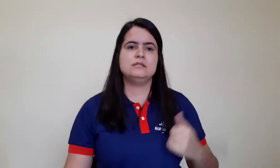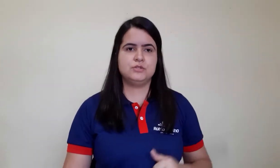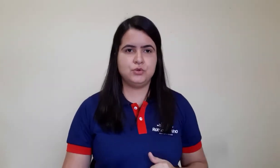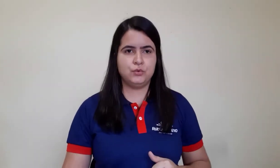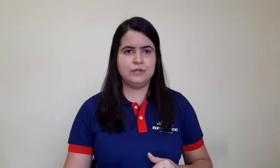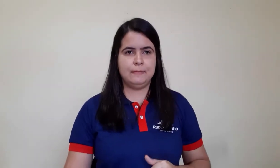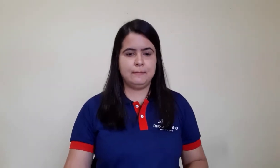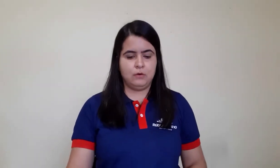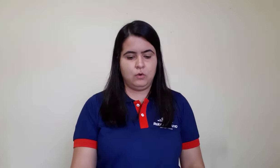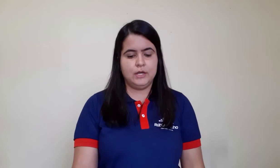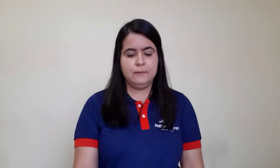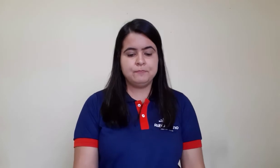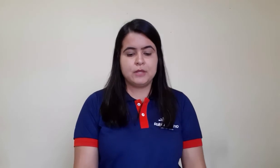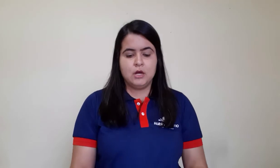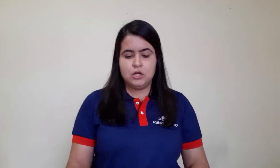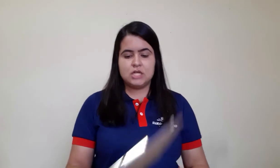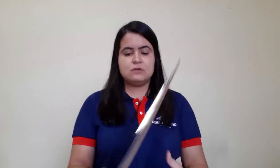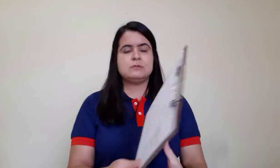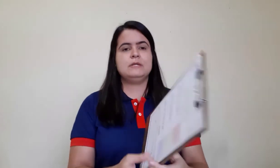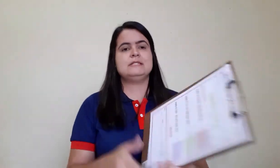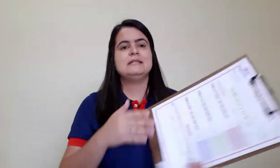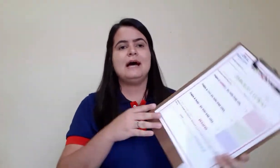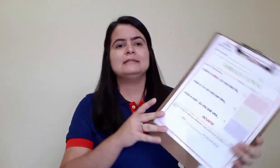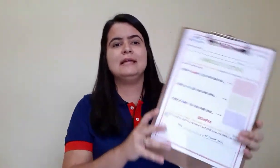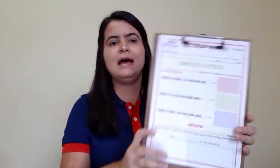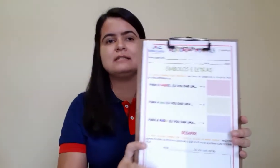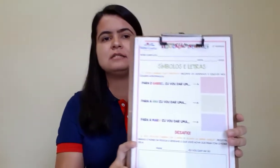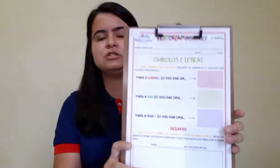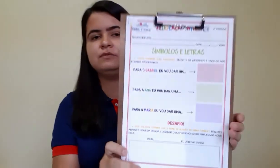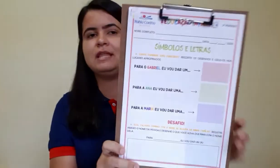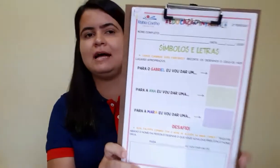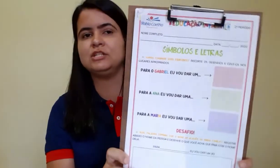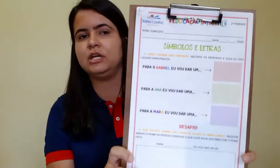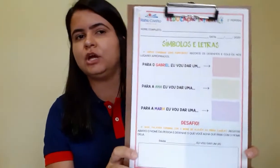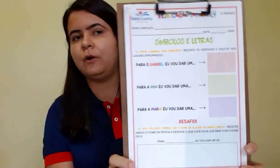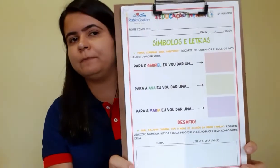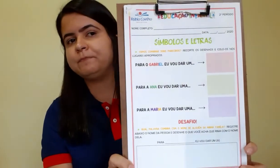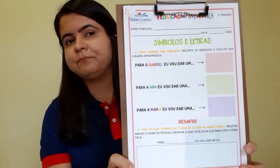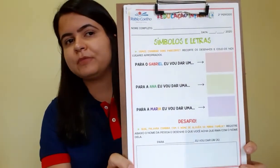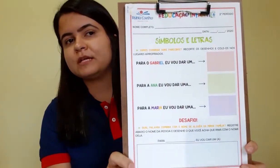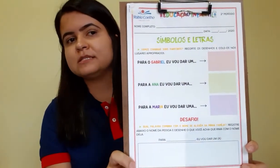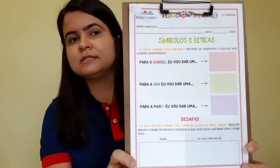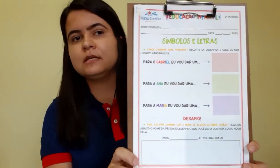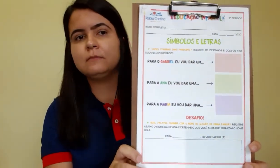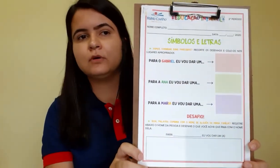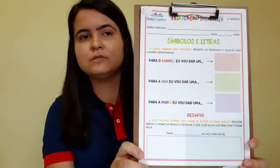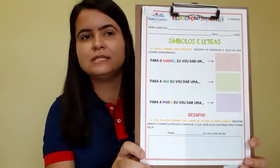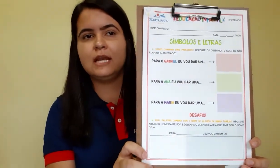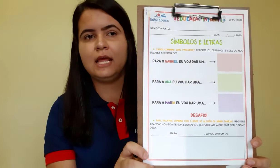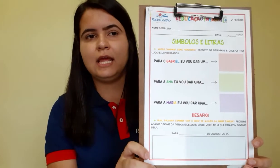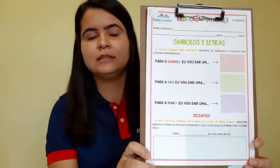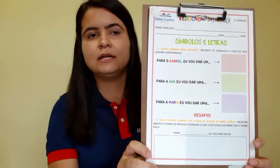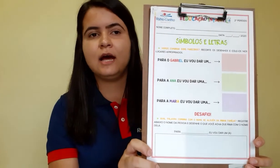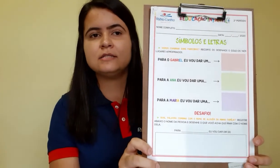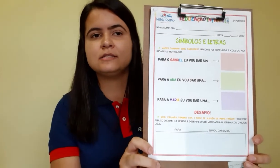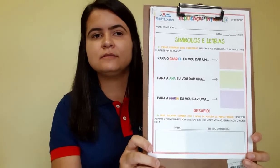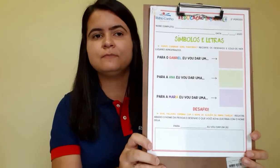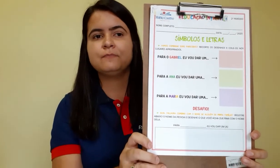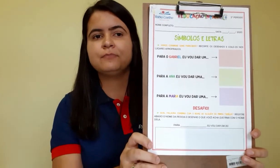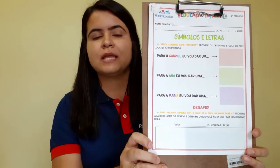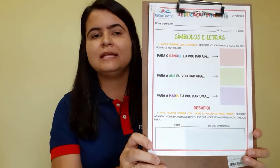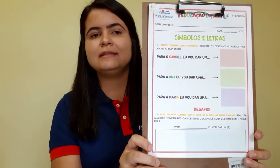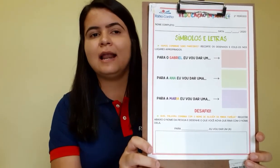Depois desse jogo da memória, nós vamos precisar dessa atividade aqui, ó. Símbolos e